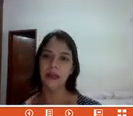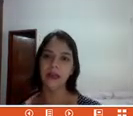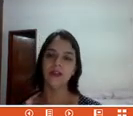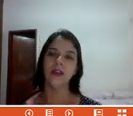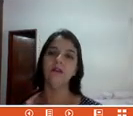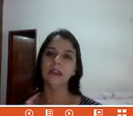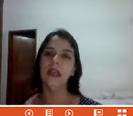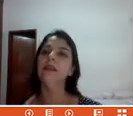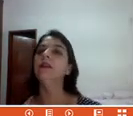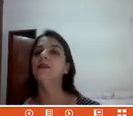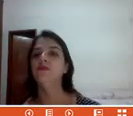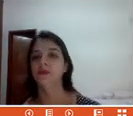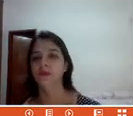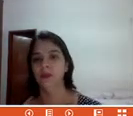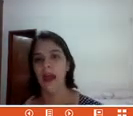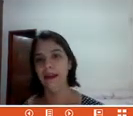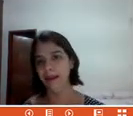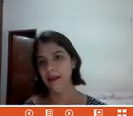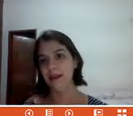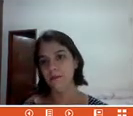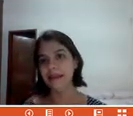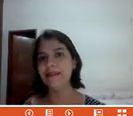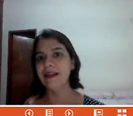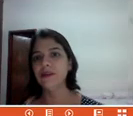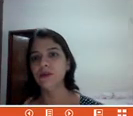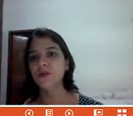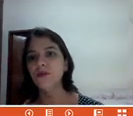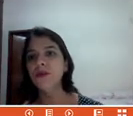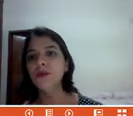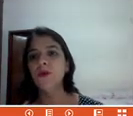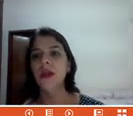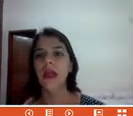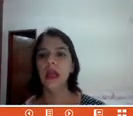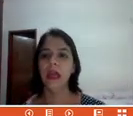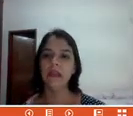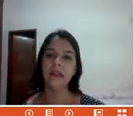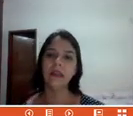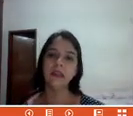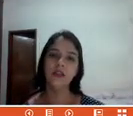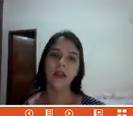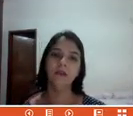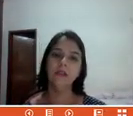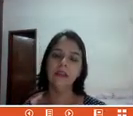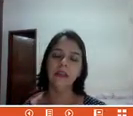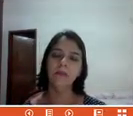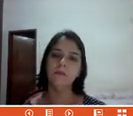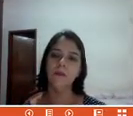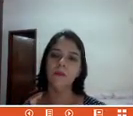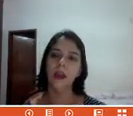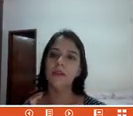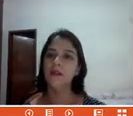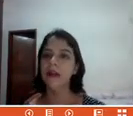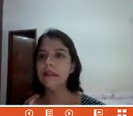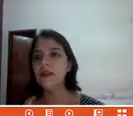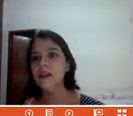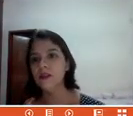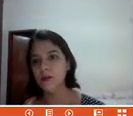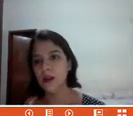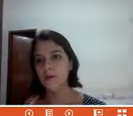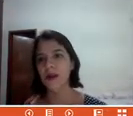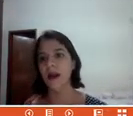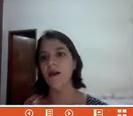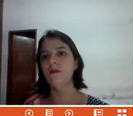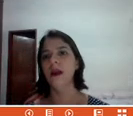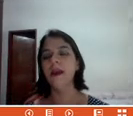eles acreditavam até então, além da incapacidade do surdo, eles acreditavam que, através da